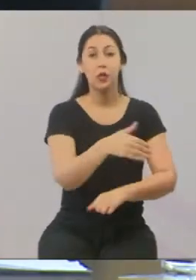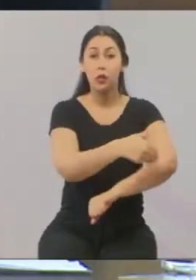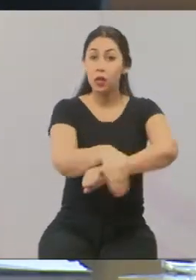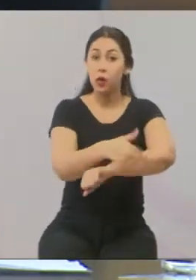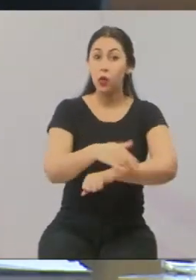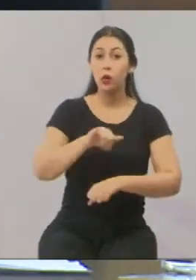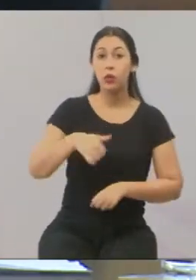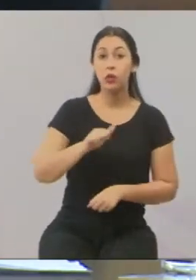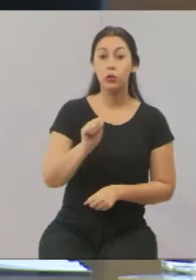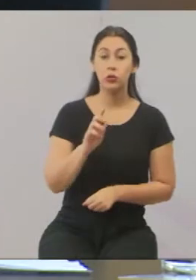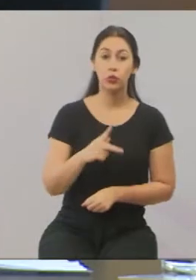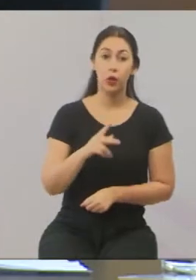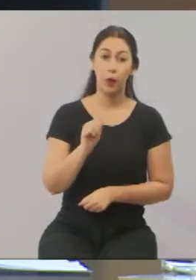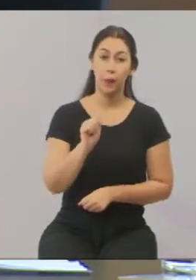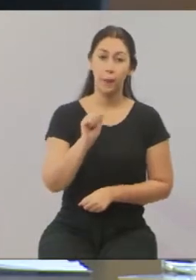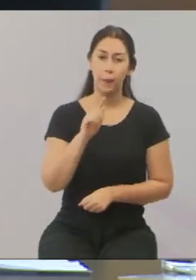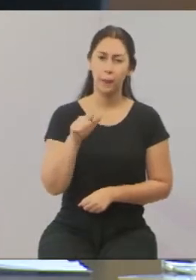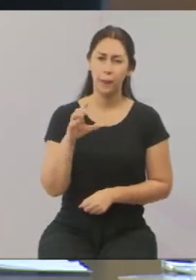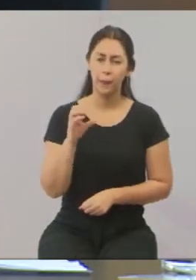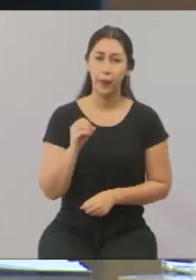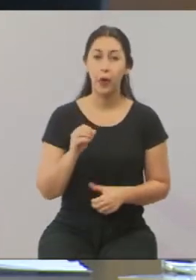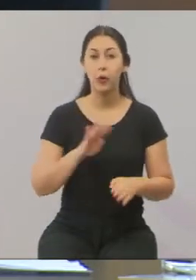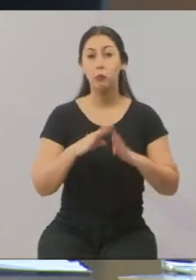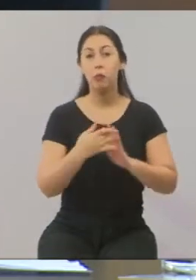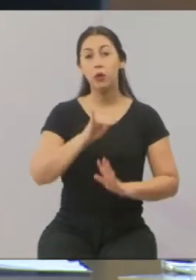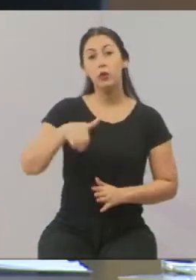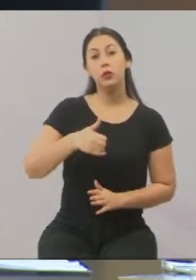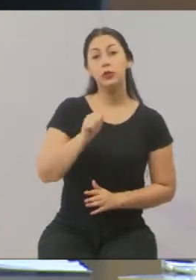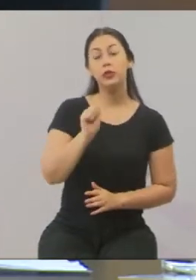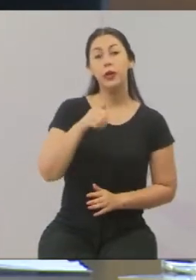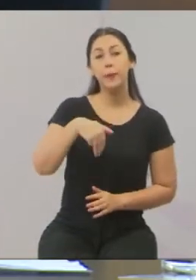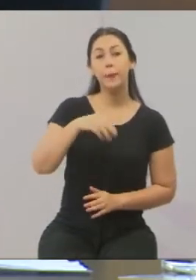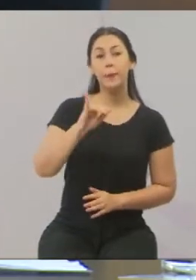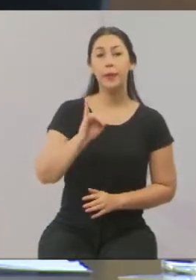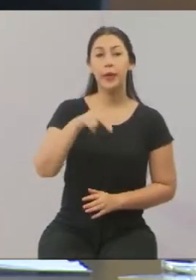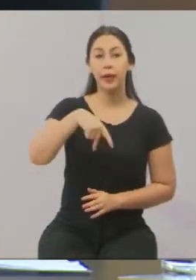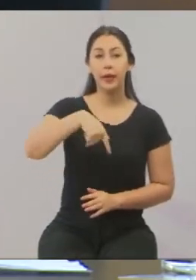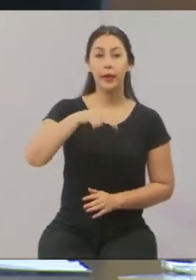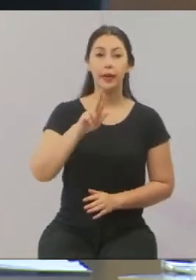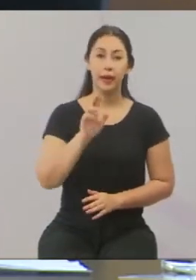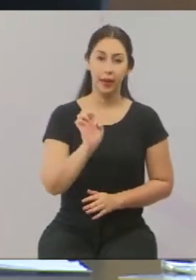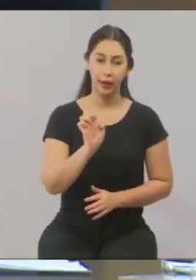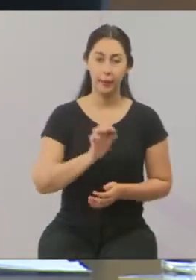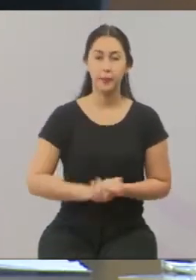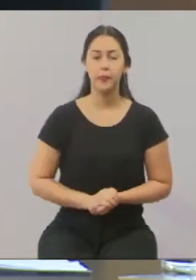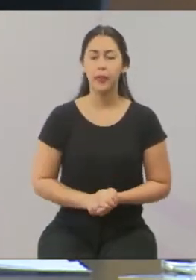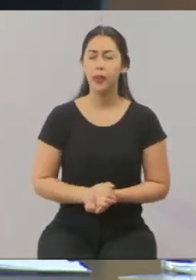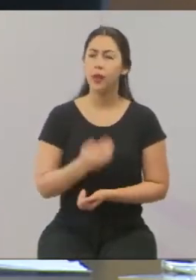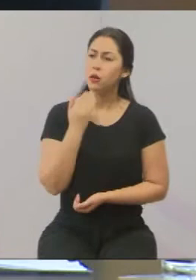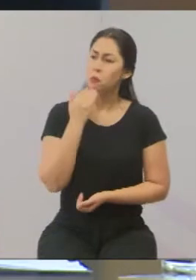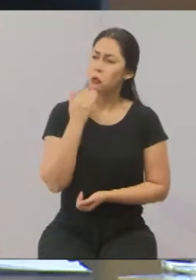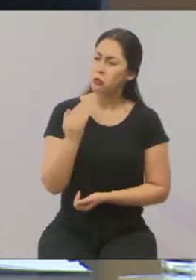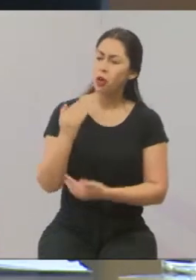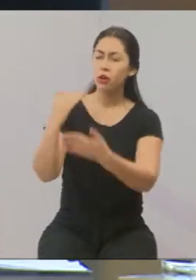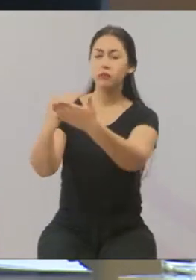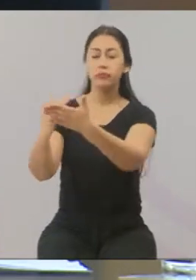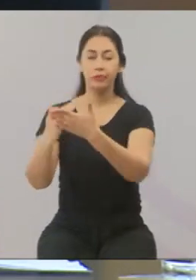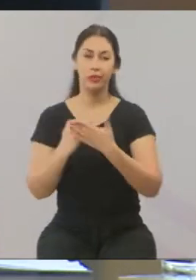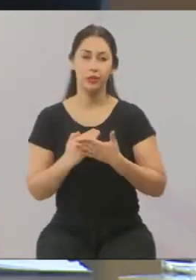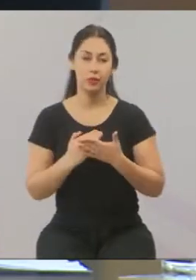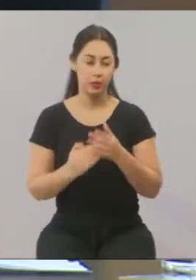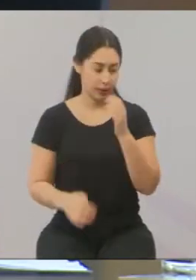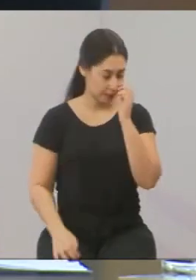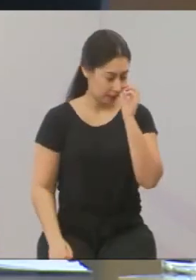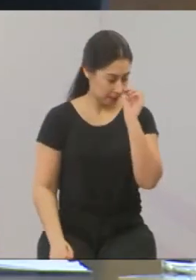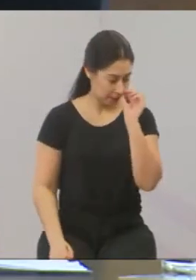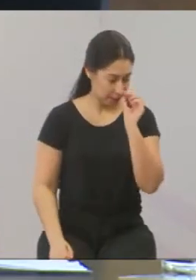Japão, próximo do 950, no bairro Jamica, em Jacareí. Assim sendo, muito respeitosamente, recorremos à compreensão e aos prestes dessa